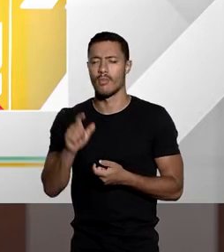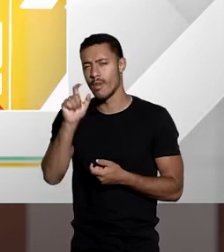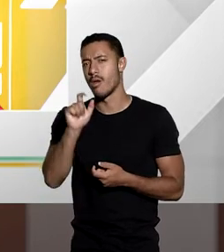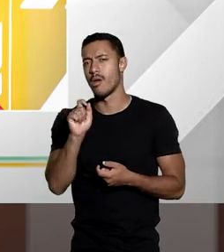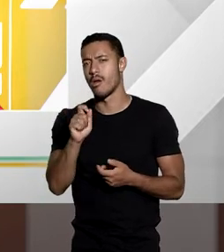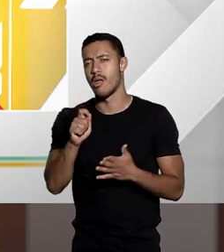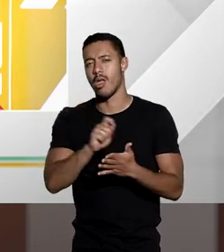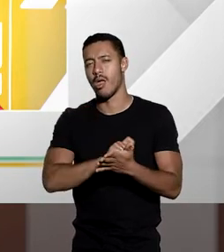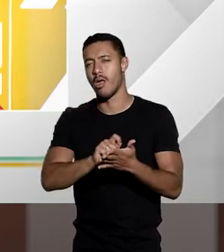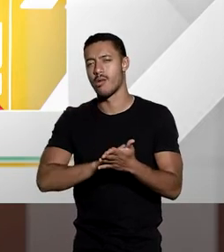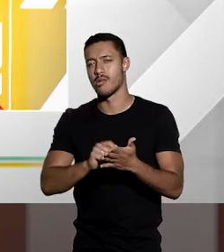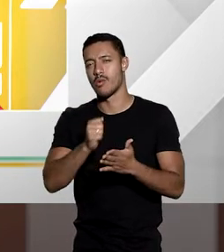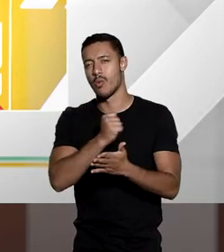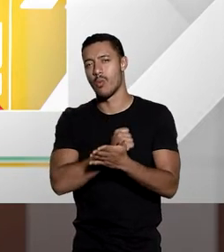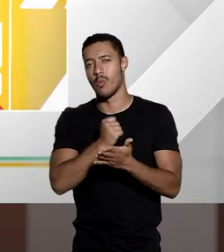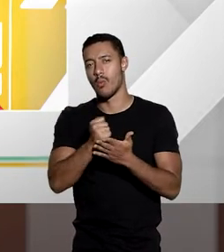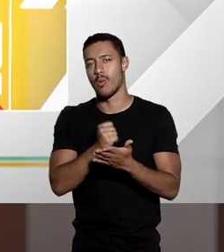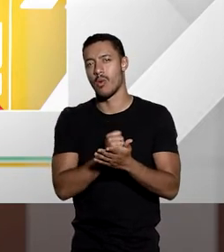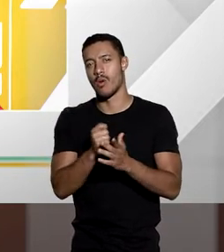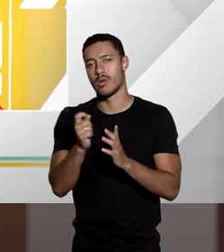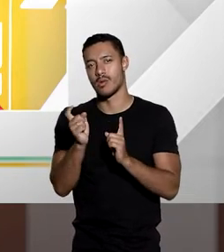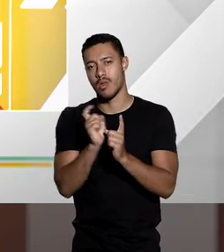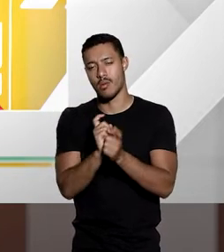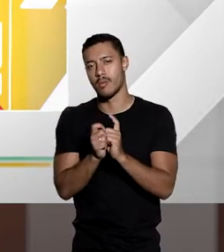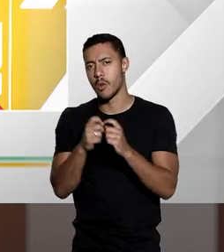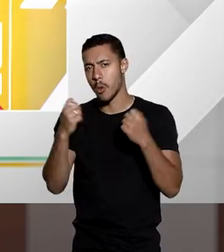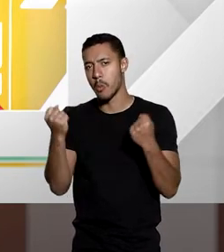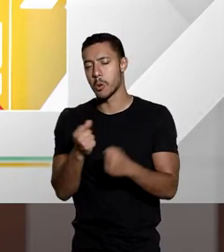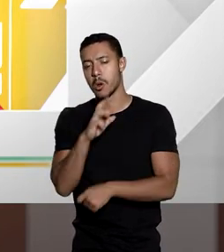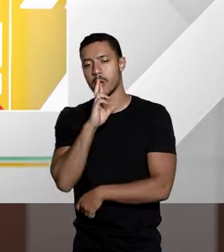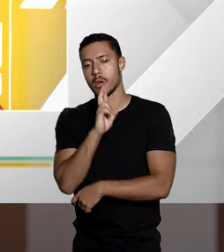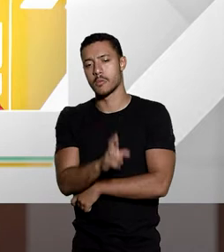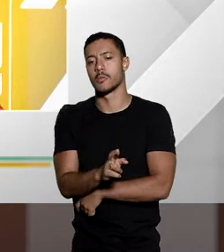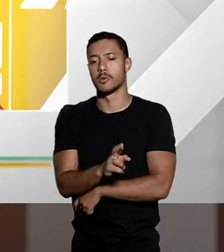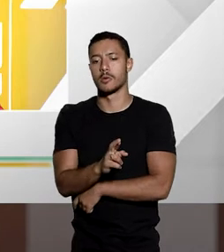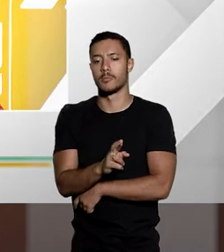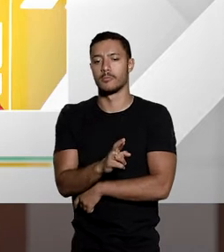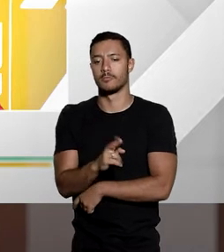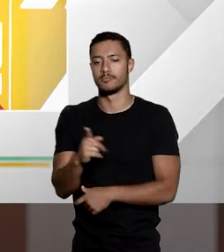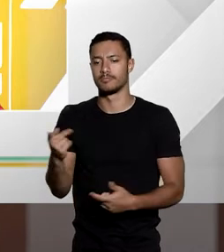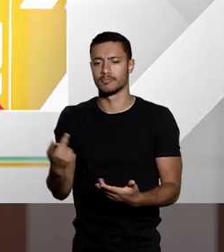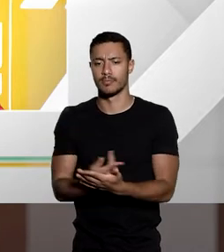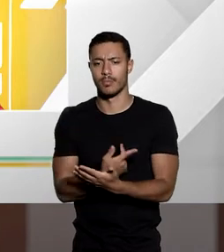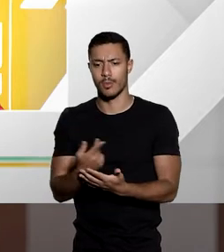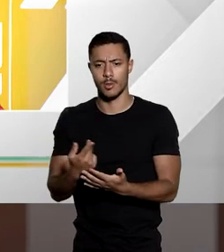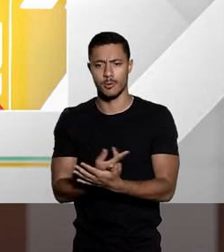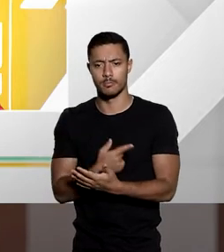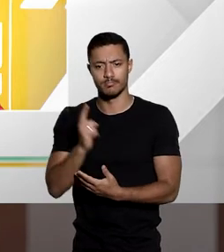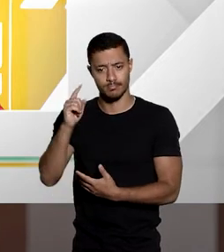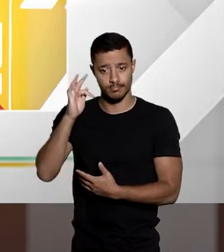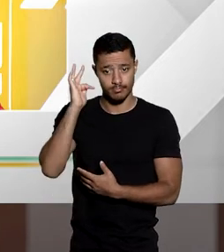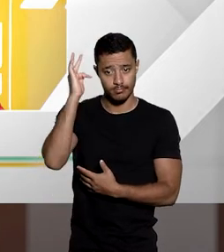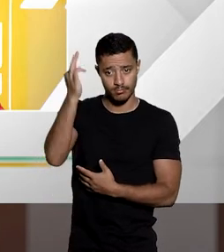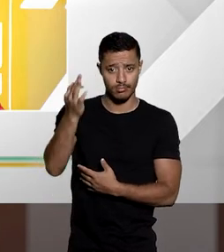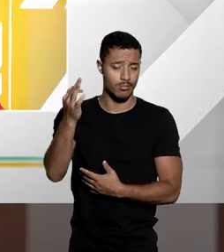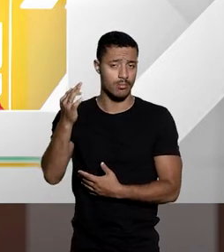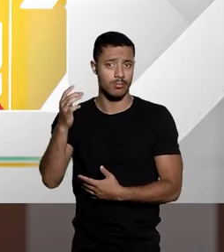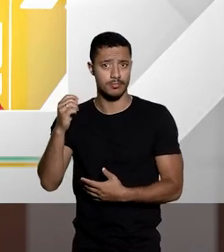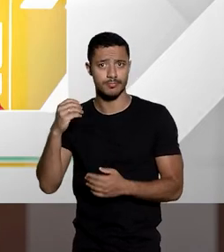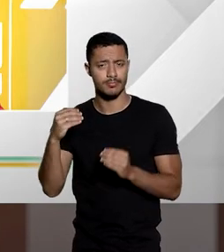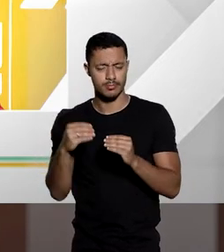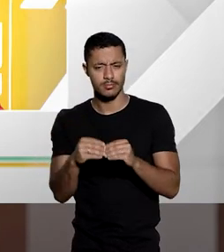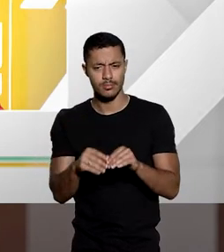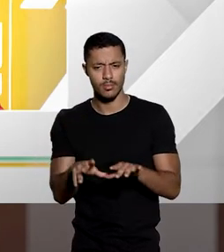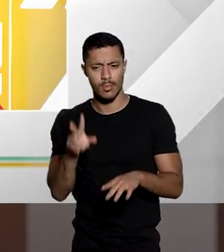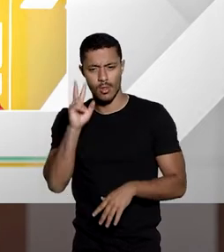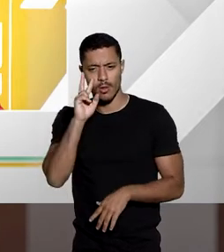quem assina os contratos administrativos também pode responder por eventuais irregularidades desse acordo? E que